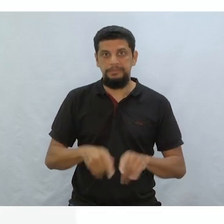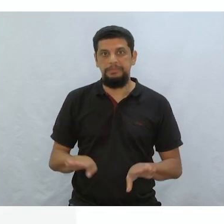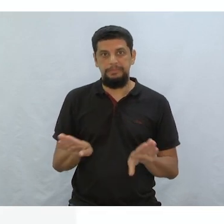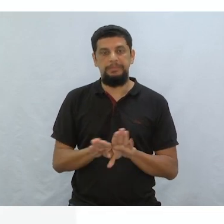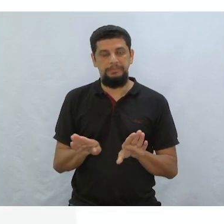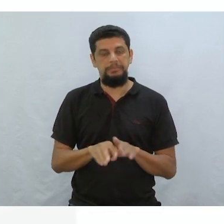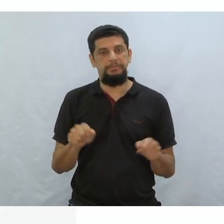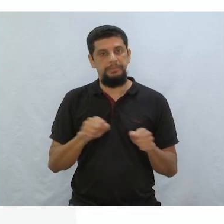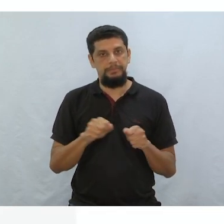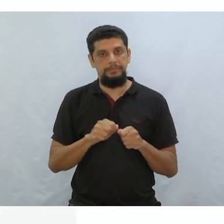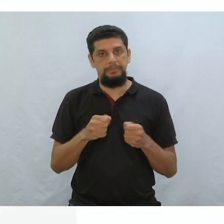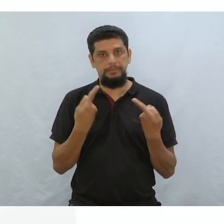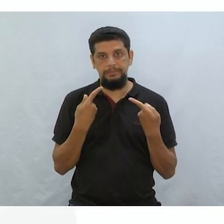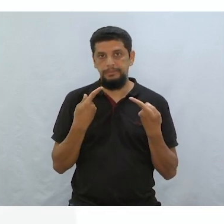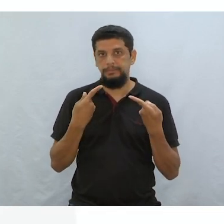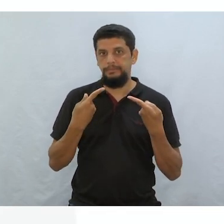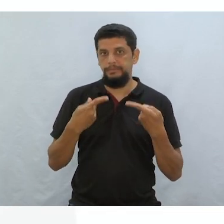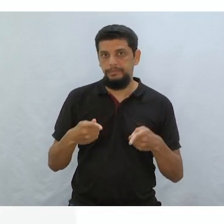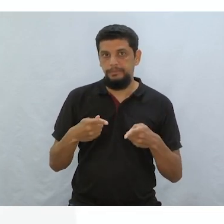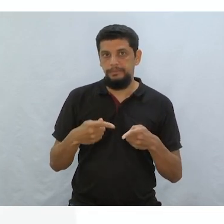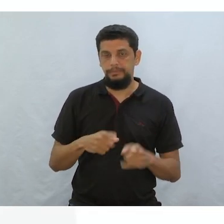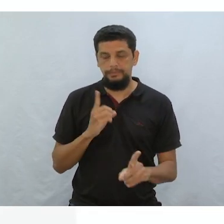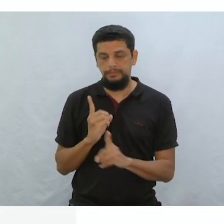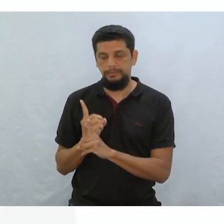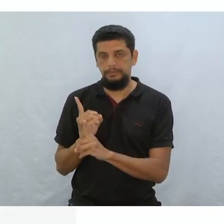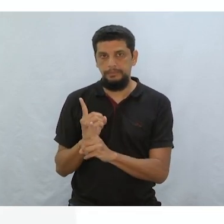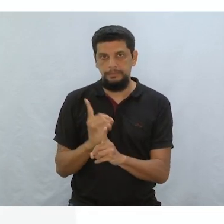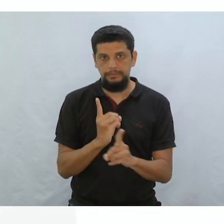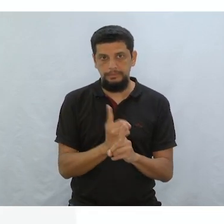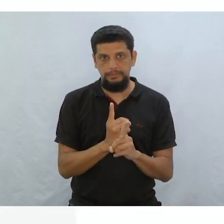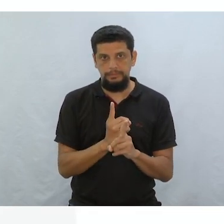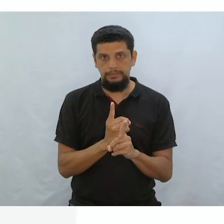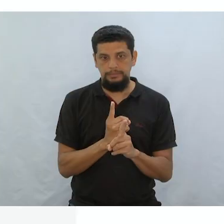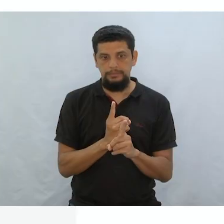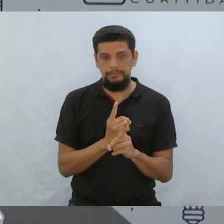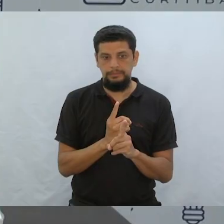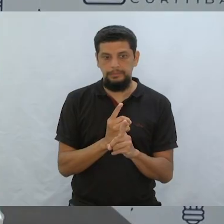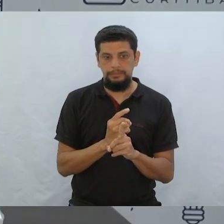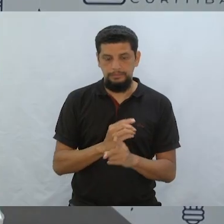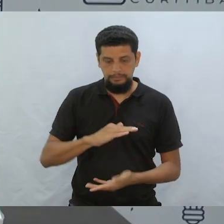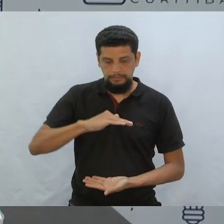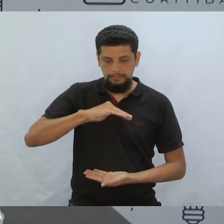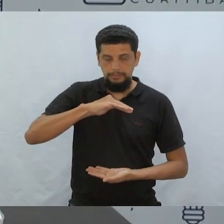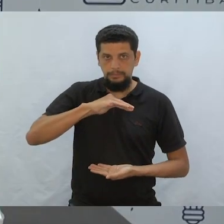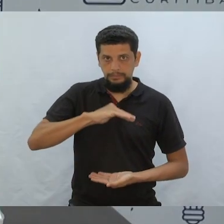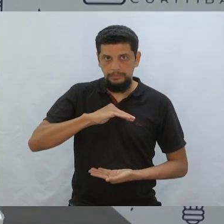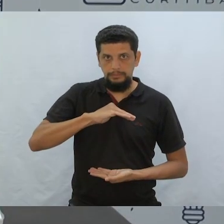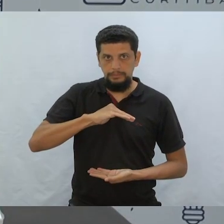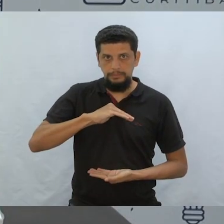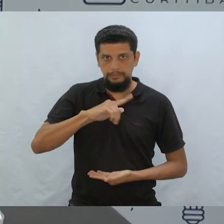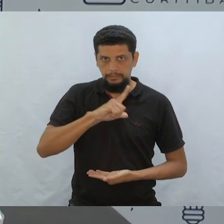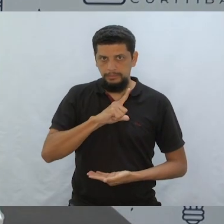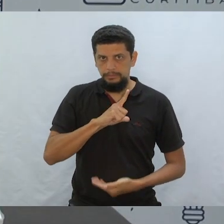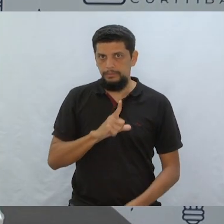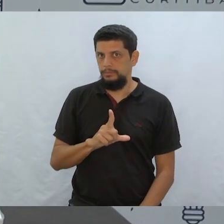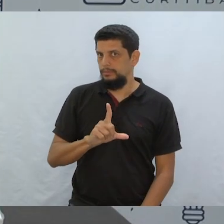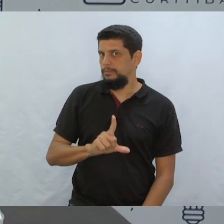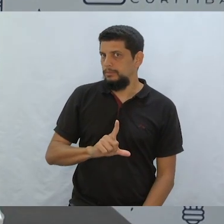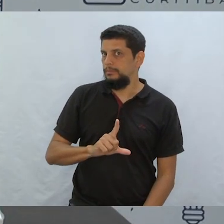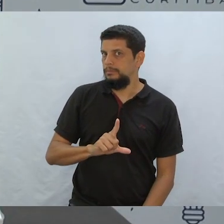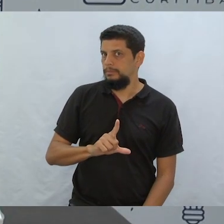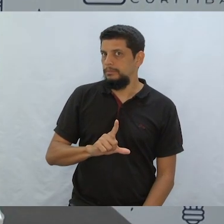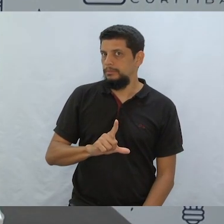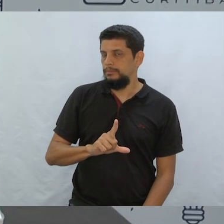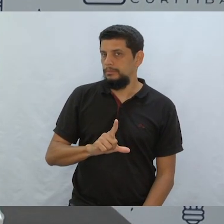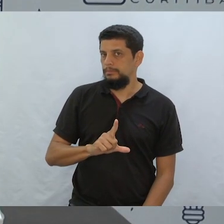desafio. Também cumprimos o desafio de encontrar um recipiente que contenha